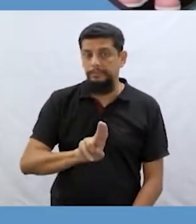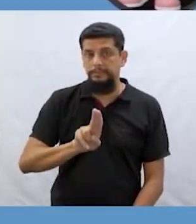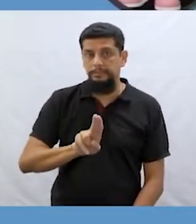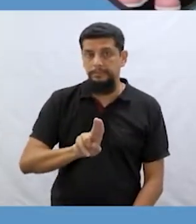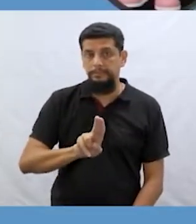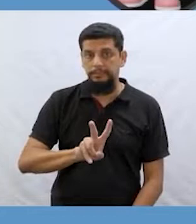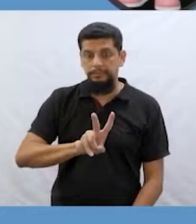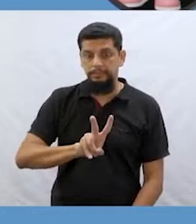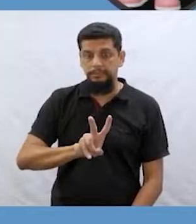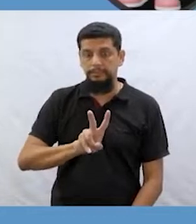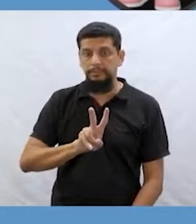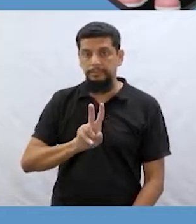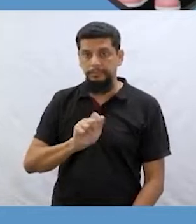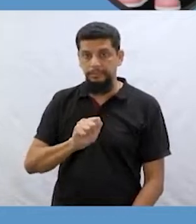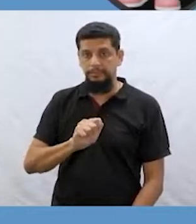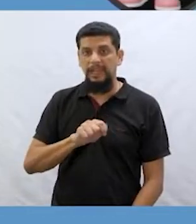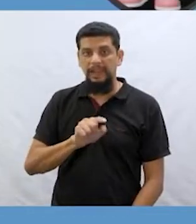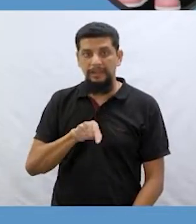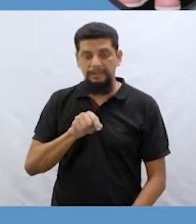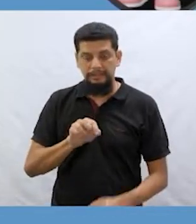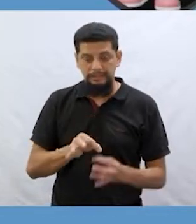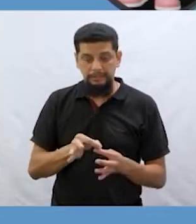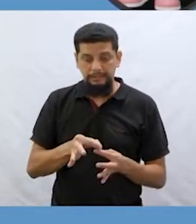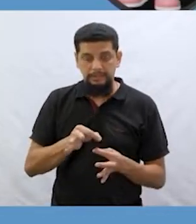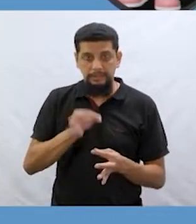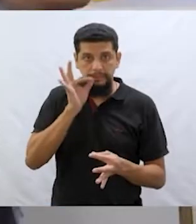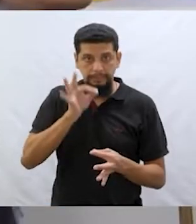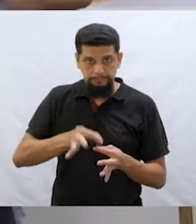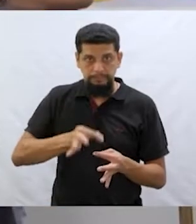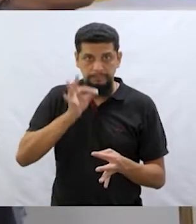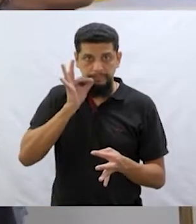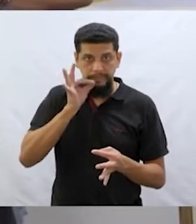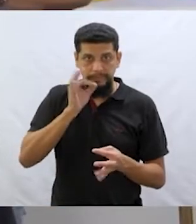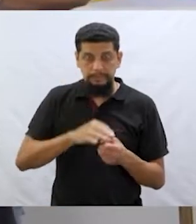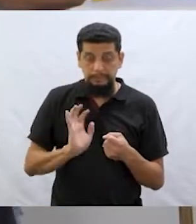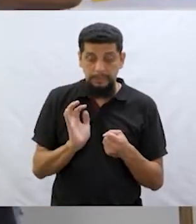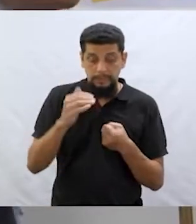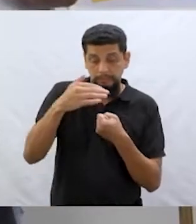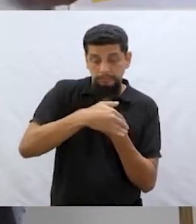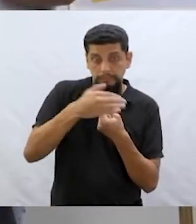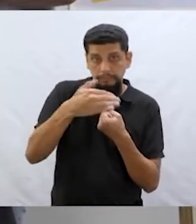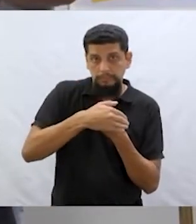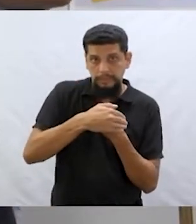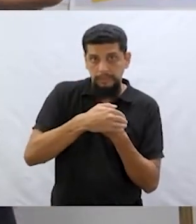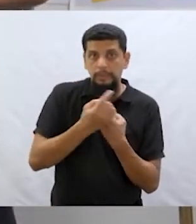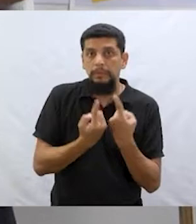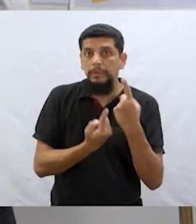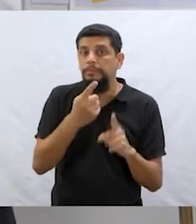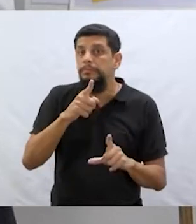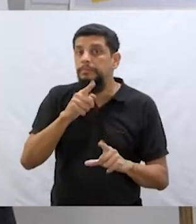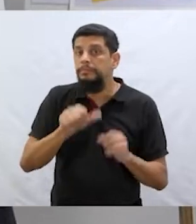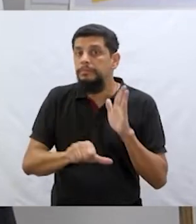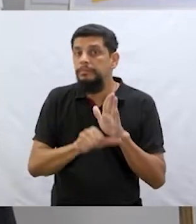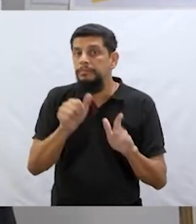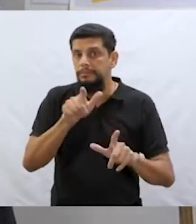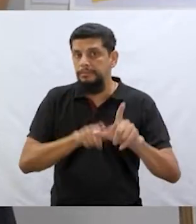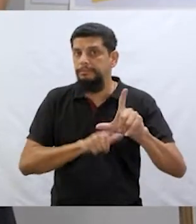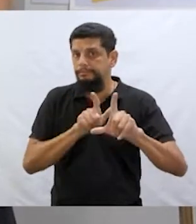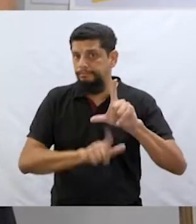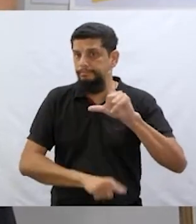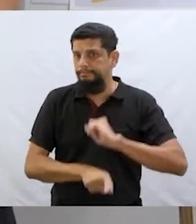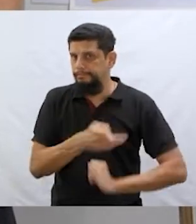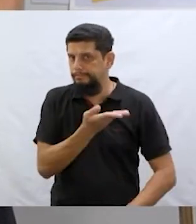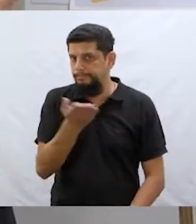uva. Essa era a fruta misteriosa que estava escondida. E afinal, qual é a letra inicial